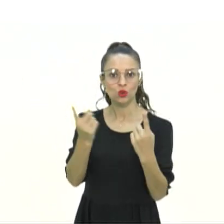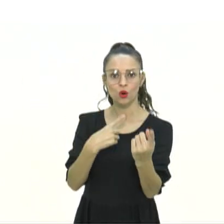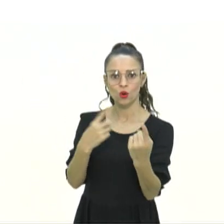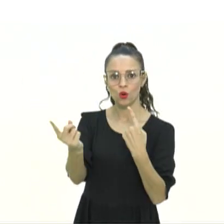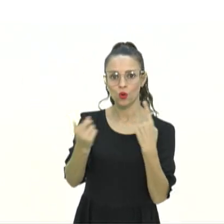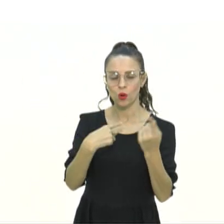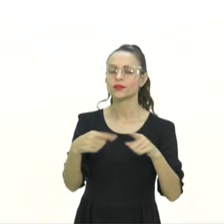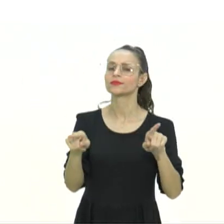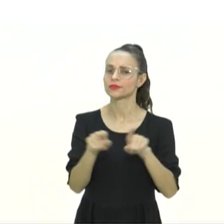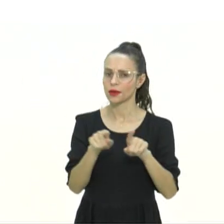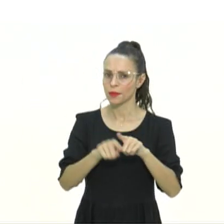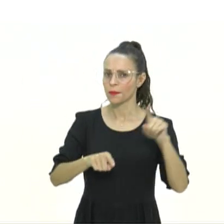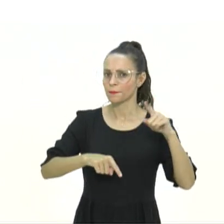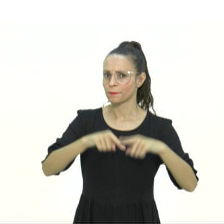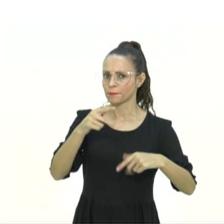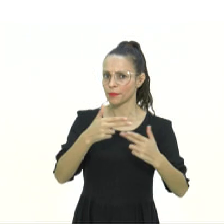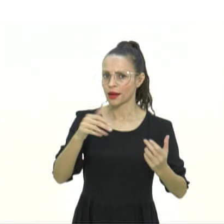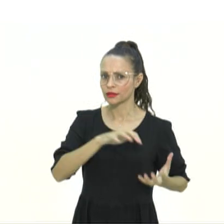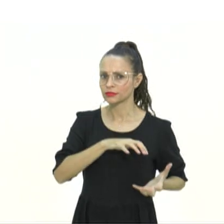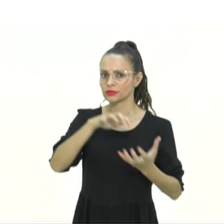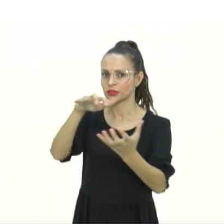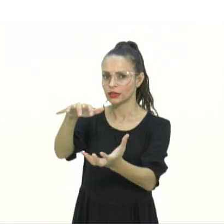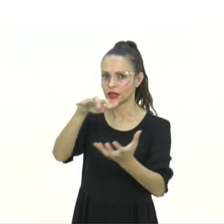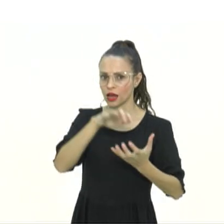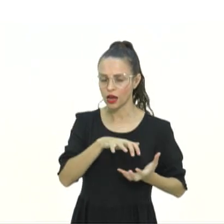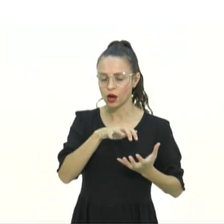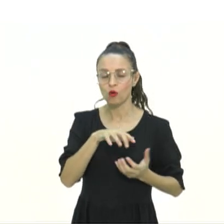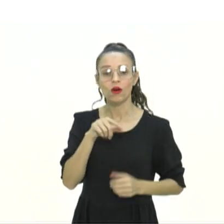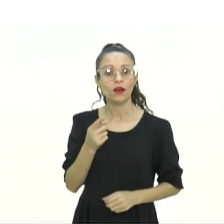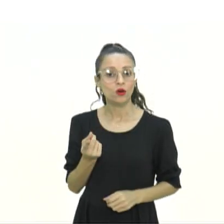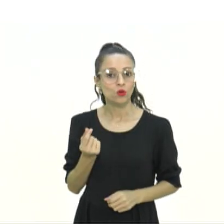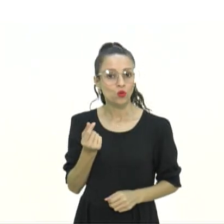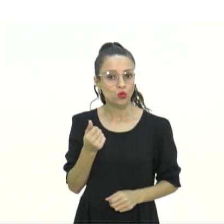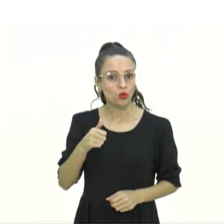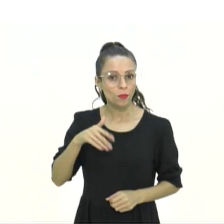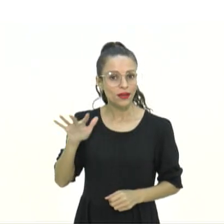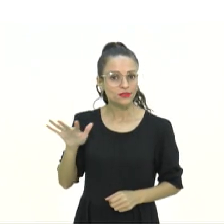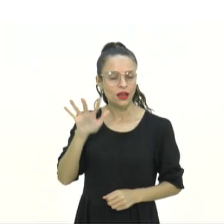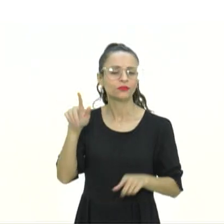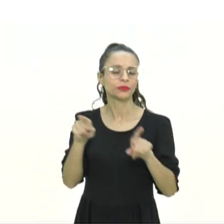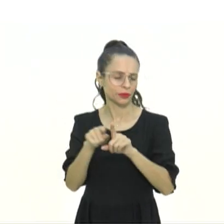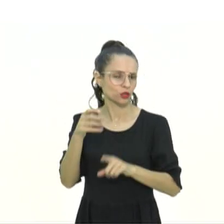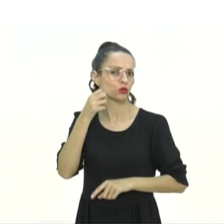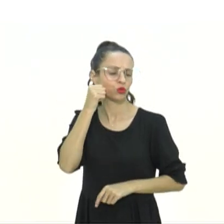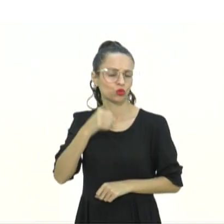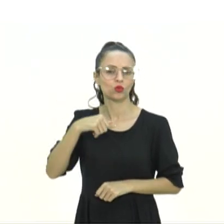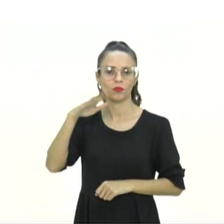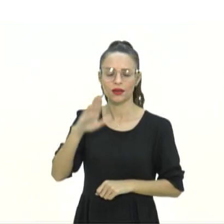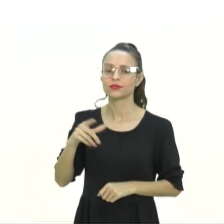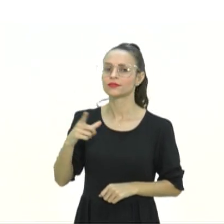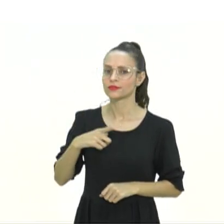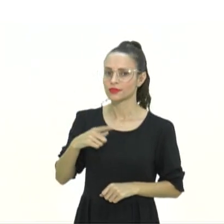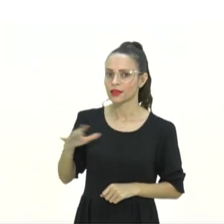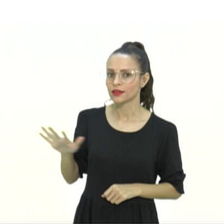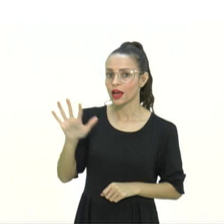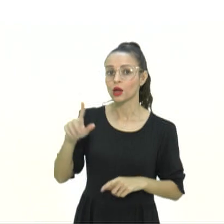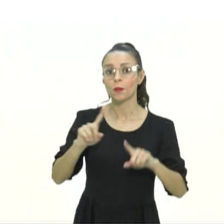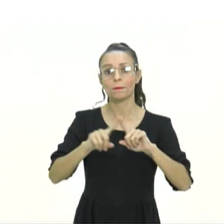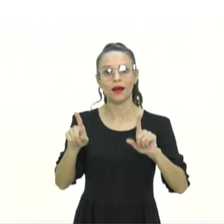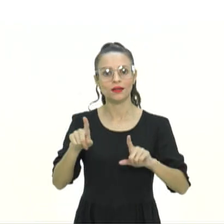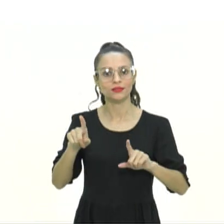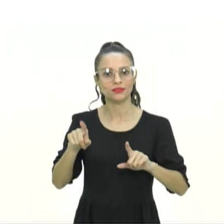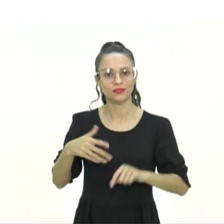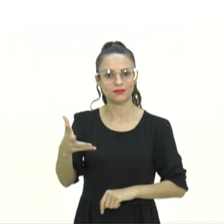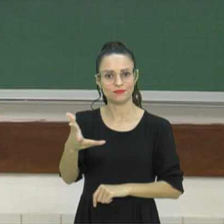e mercadorias de custo e lucro mais elevado. Apresenta um elevado custo, porém uma velocidade